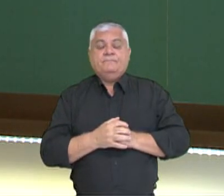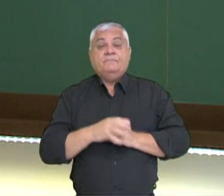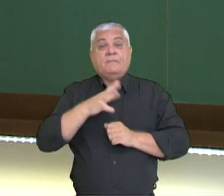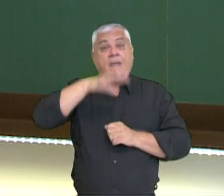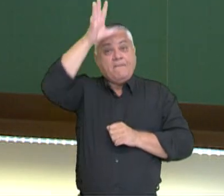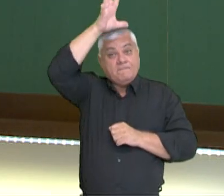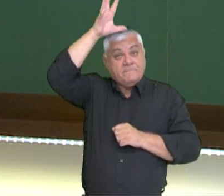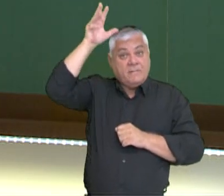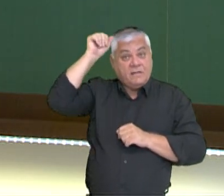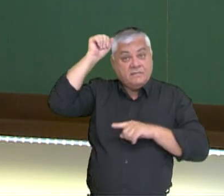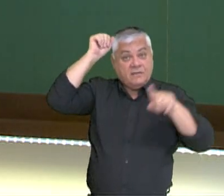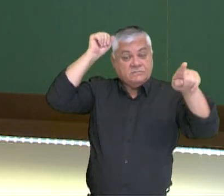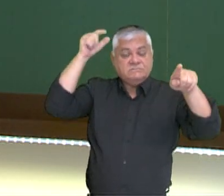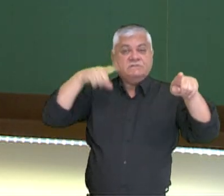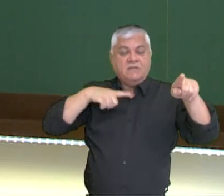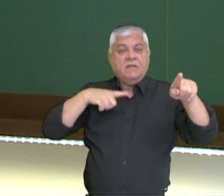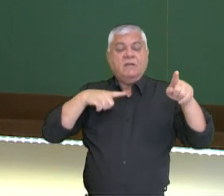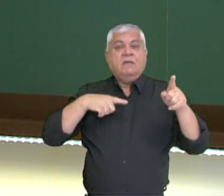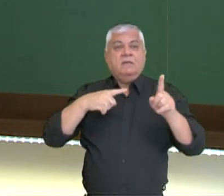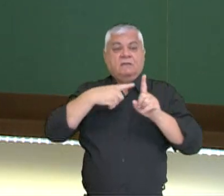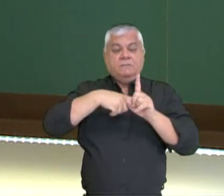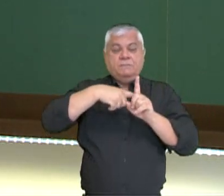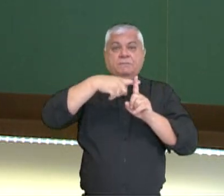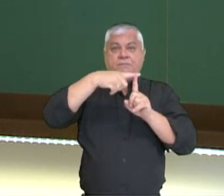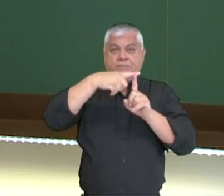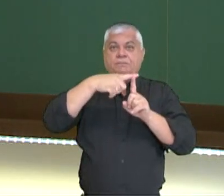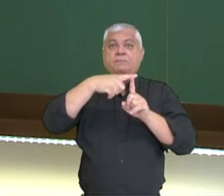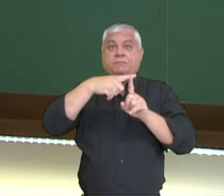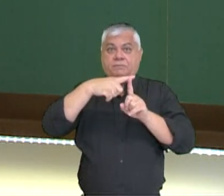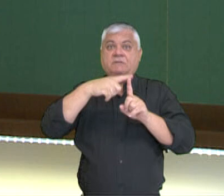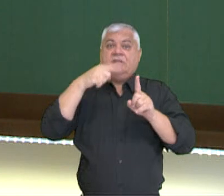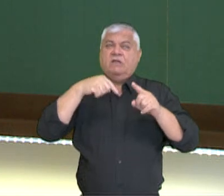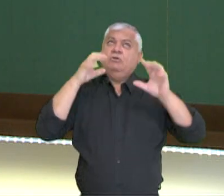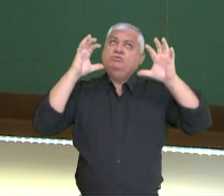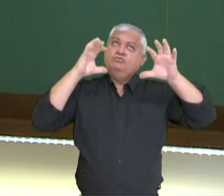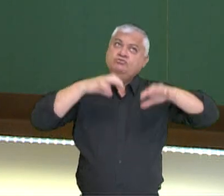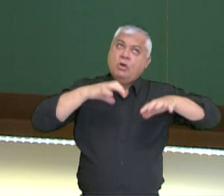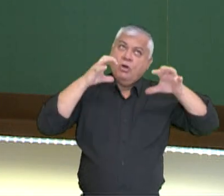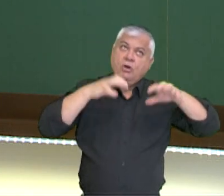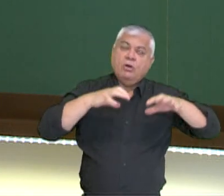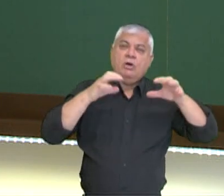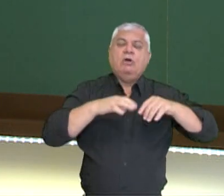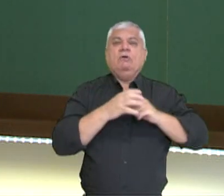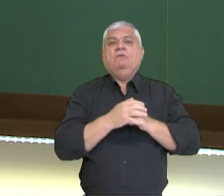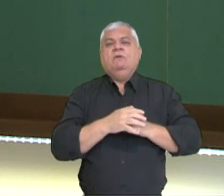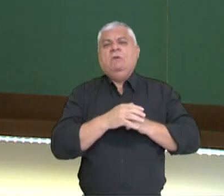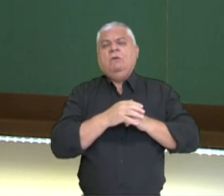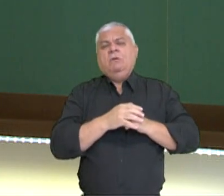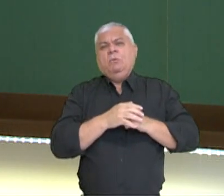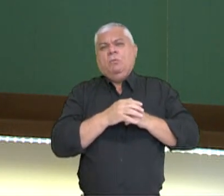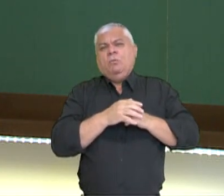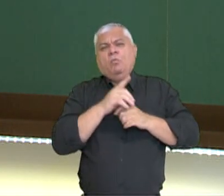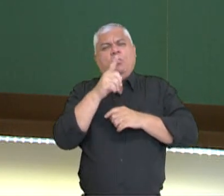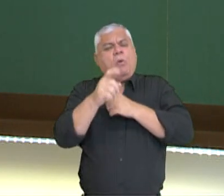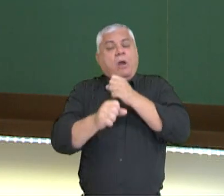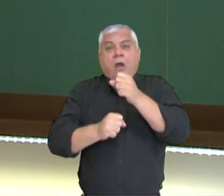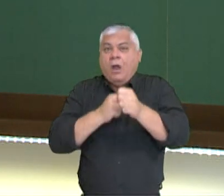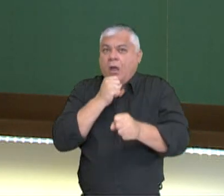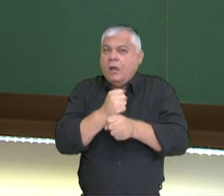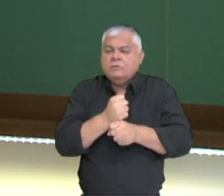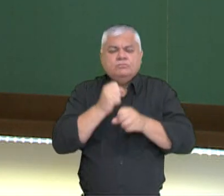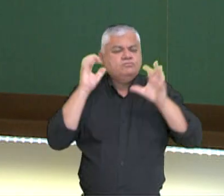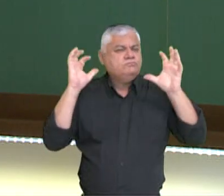clima equatorial, elevado índice pluviométrico, chove ao longo do ano muito,